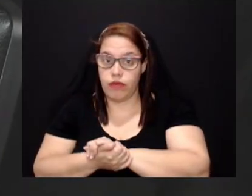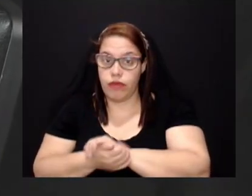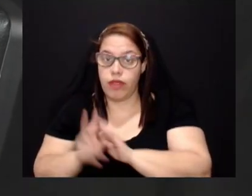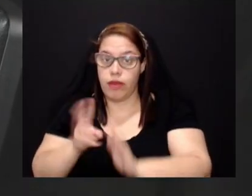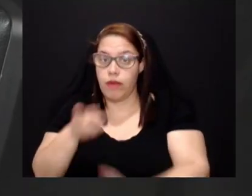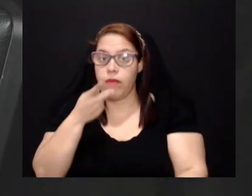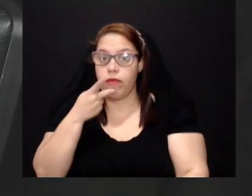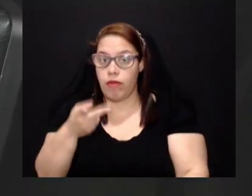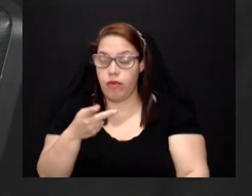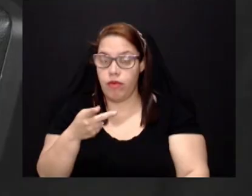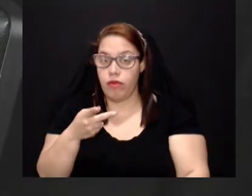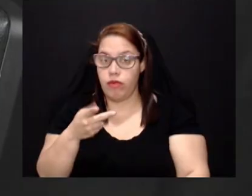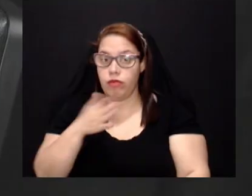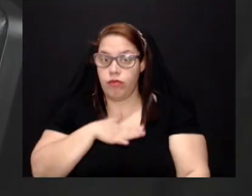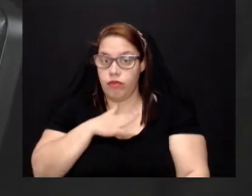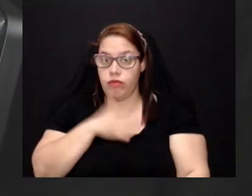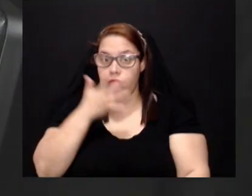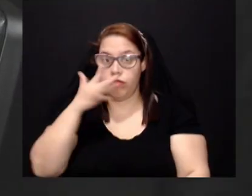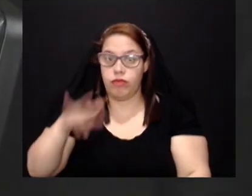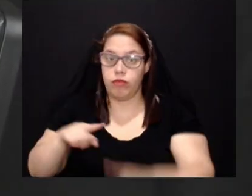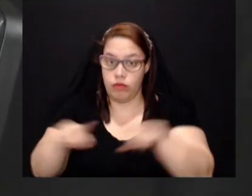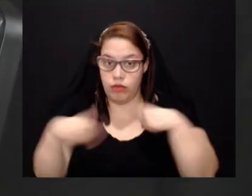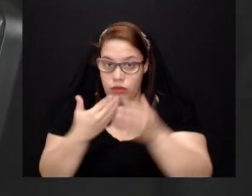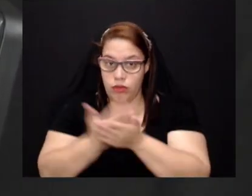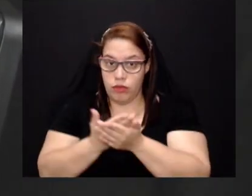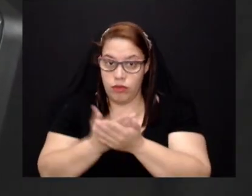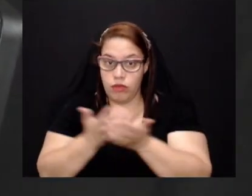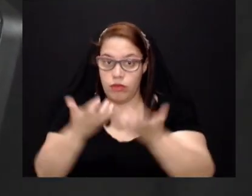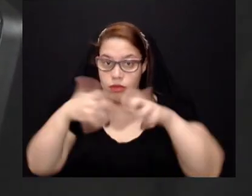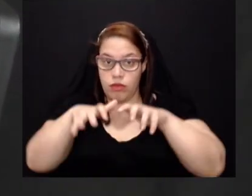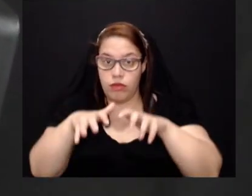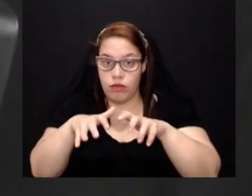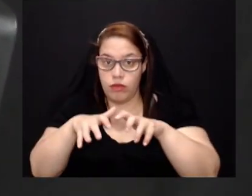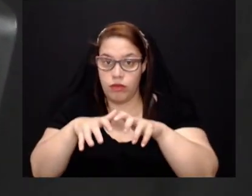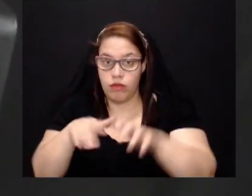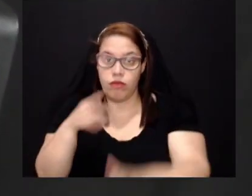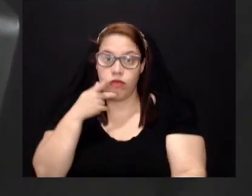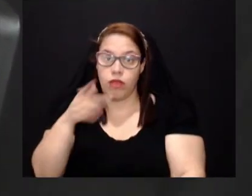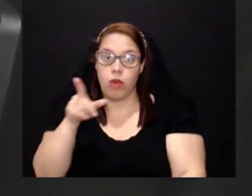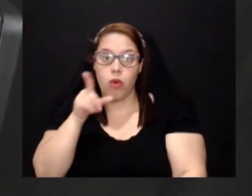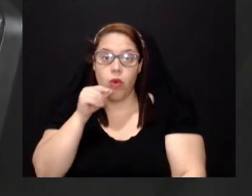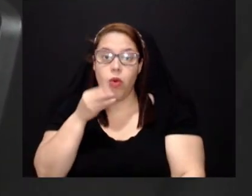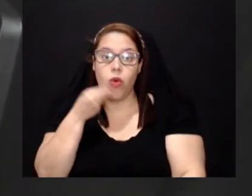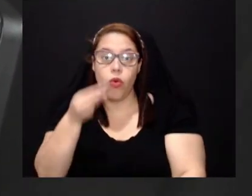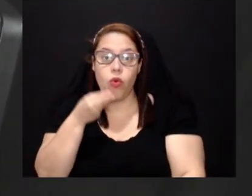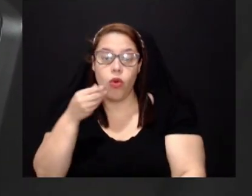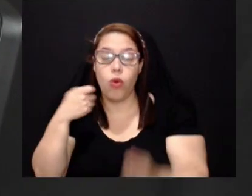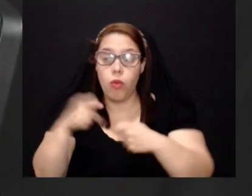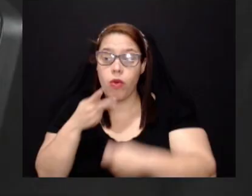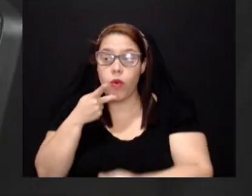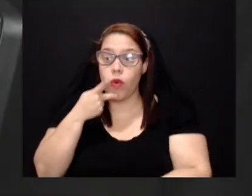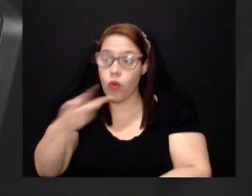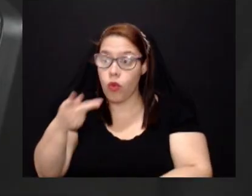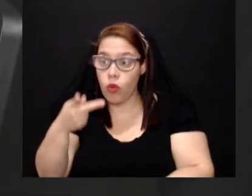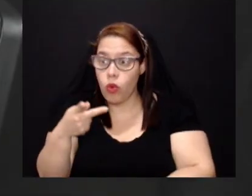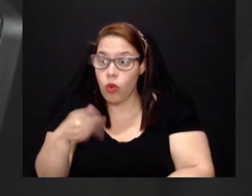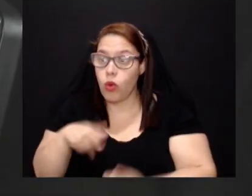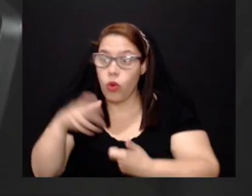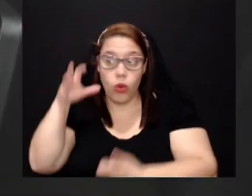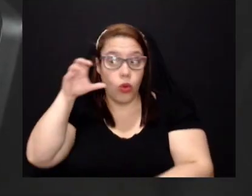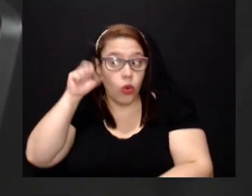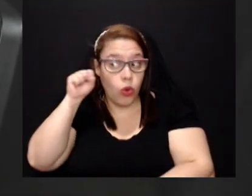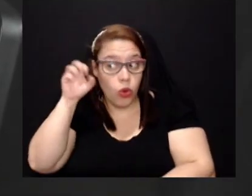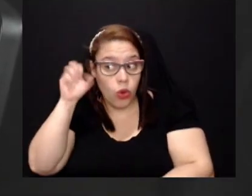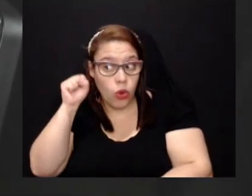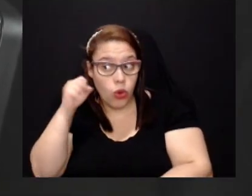as minhas crianças na sala de aula, eu não quero ver vocês falando baixinho, eu preciso ouvir o que vocês estão falando. Porque eu